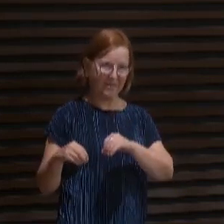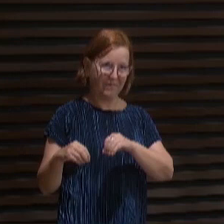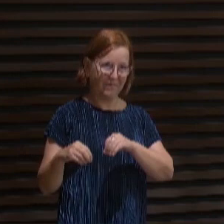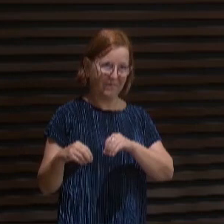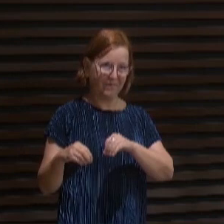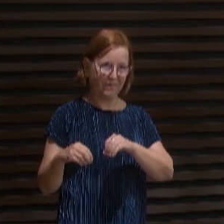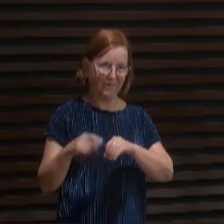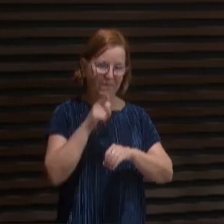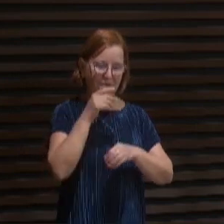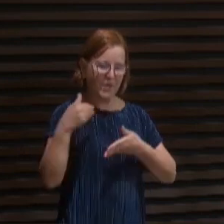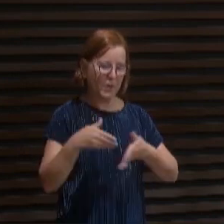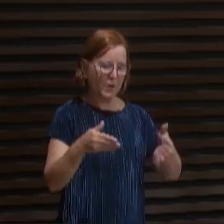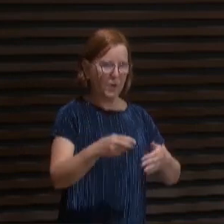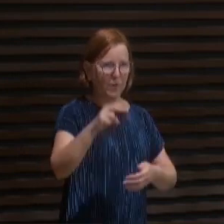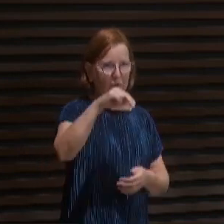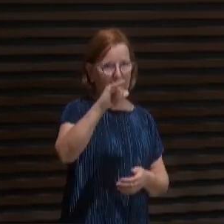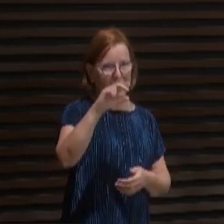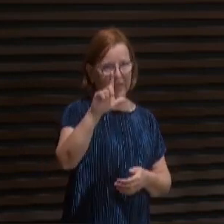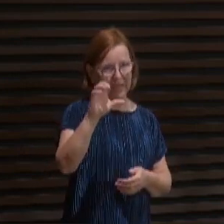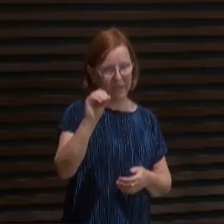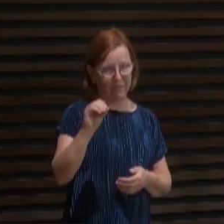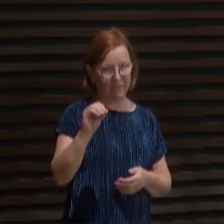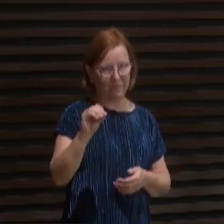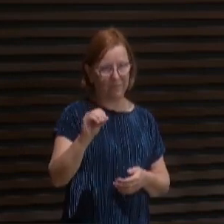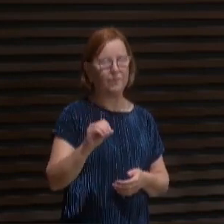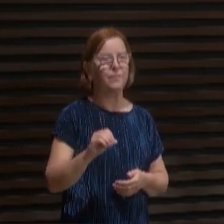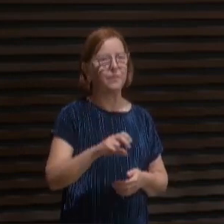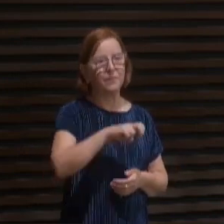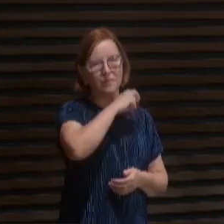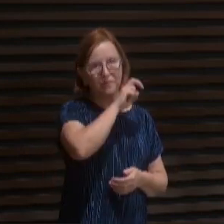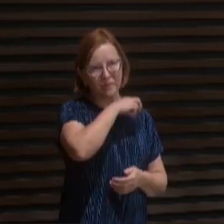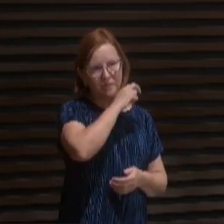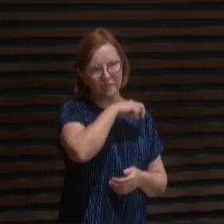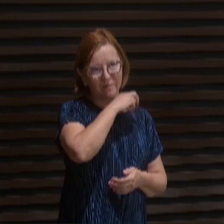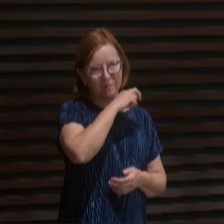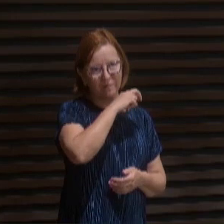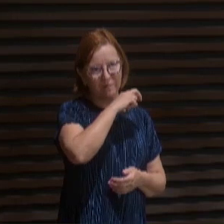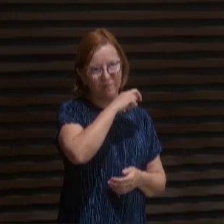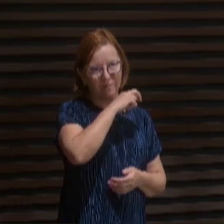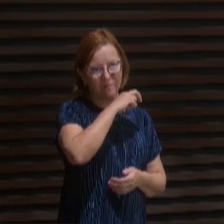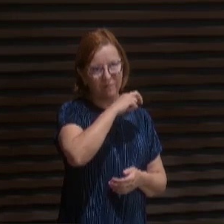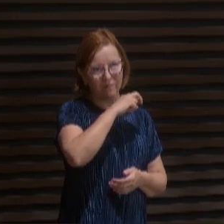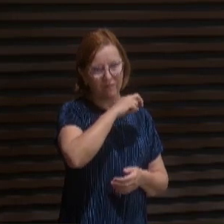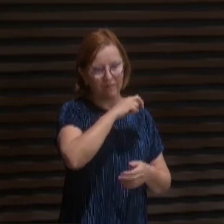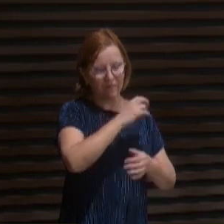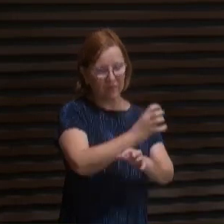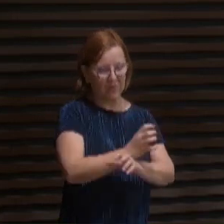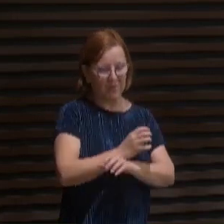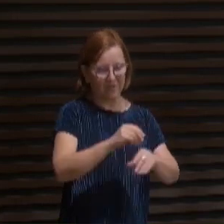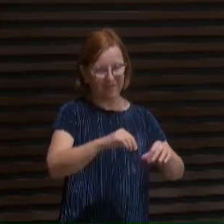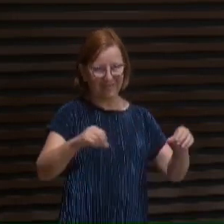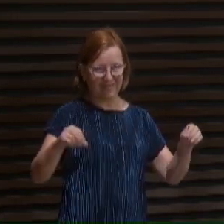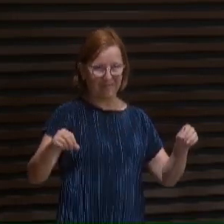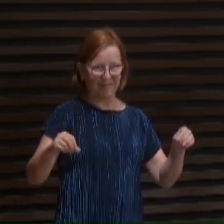do rio Nilo, a serpente do deserto. Agora que